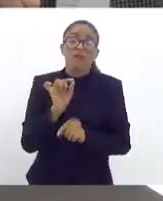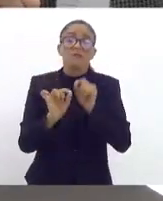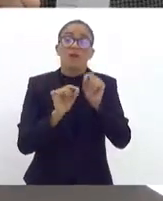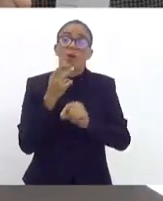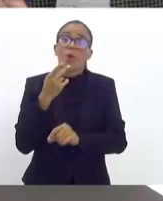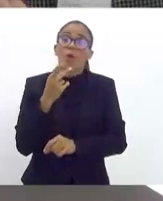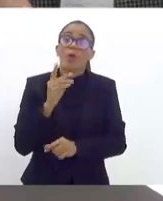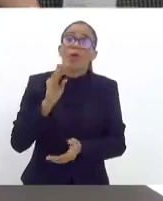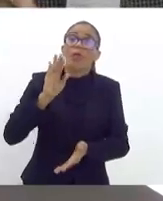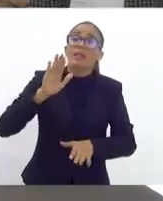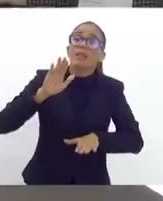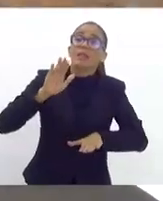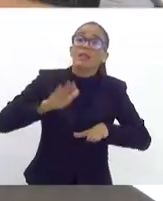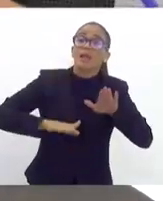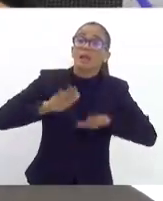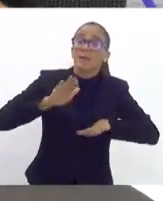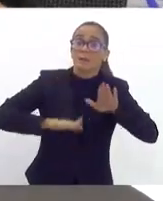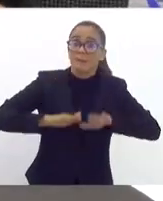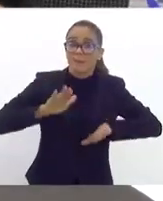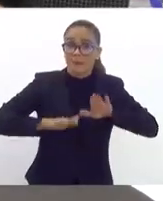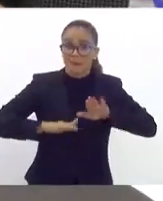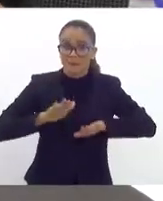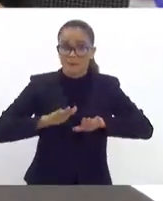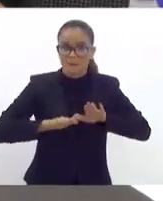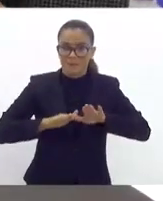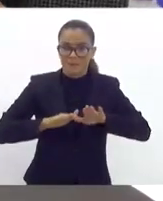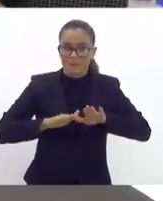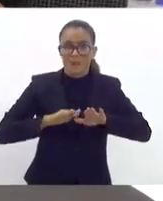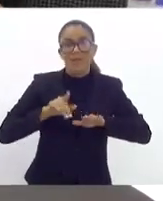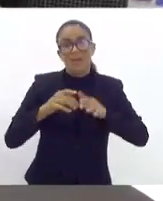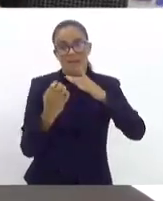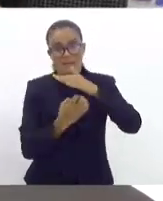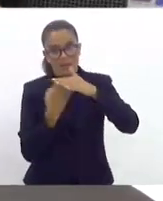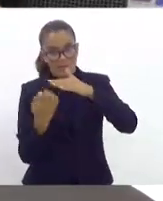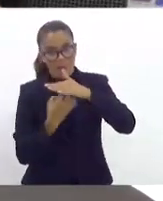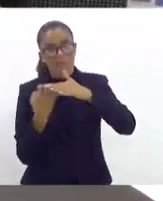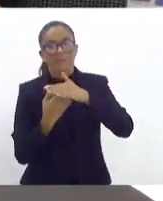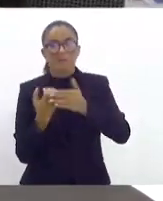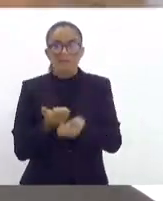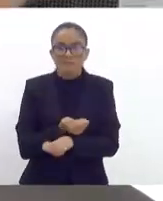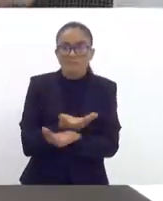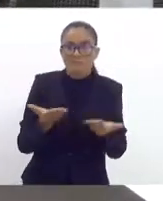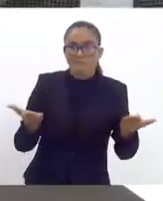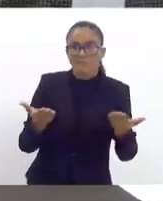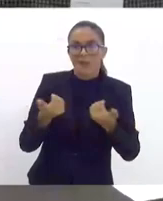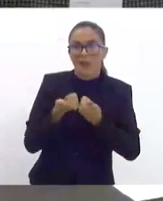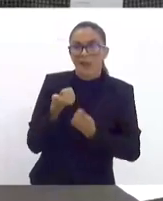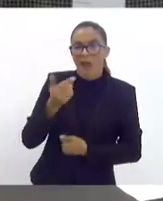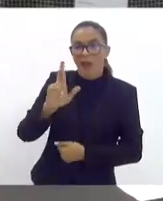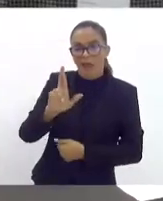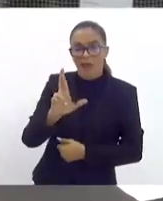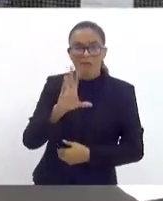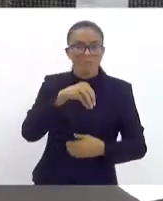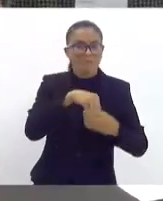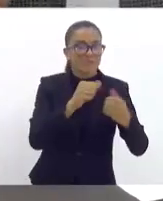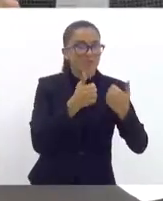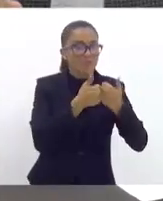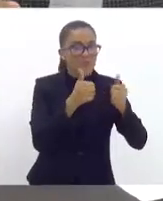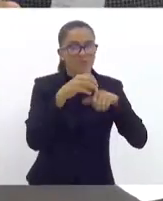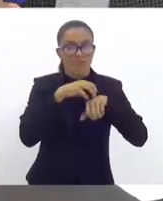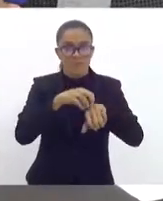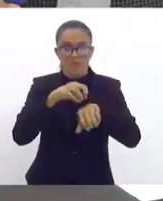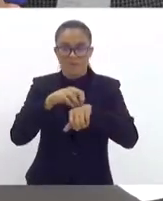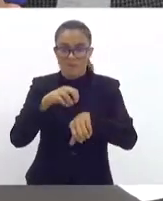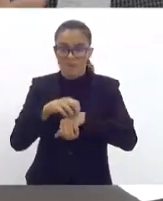esse subsídio as empresas que pusessem o ar condicionado nos seus veículos só para a gente lembrar desse ponto eventualmente